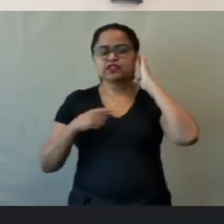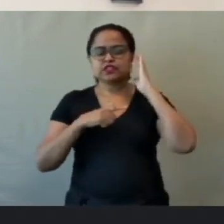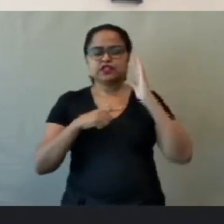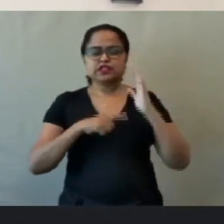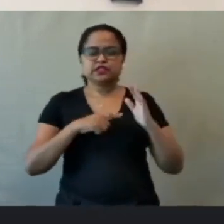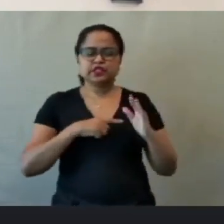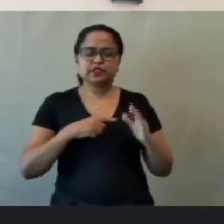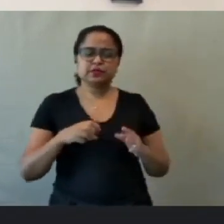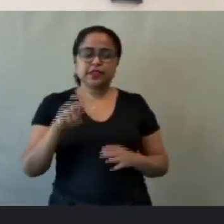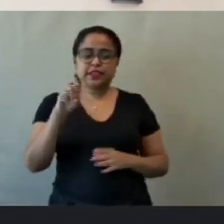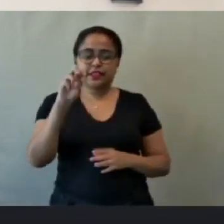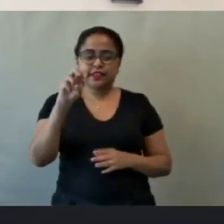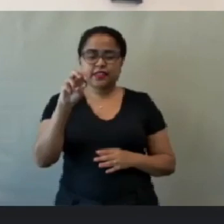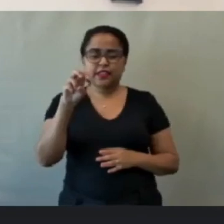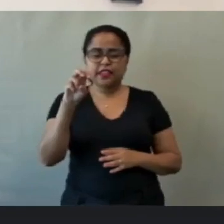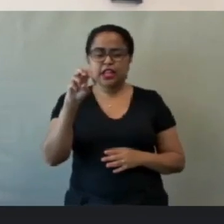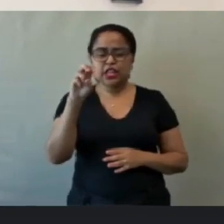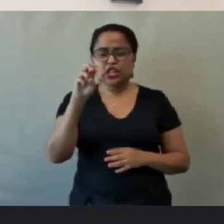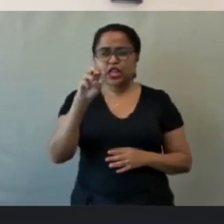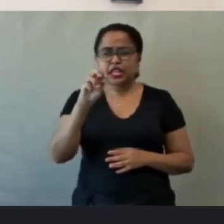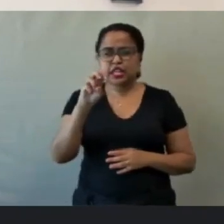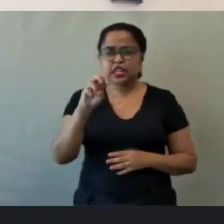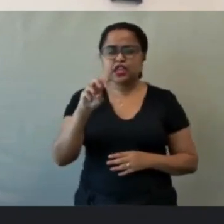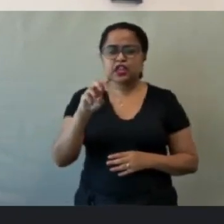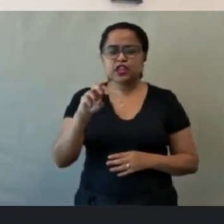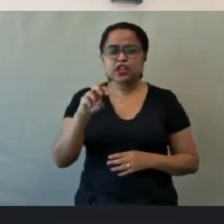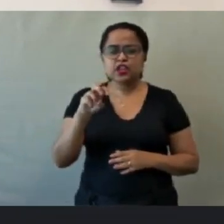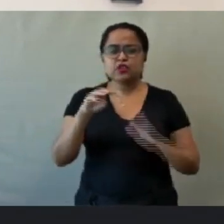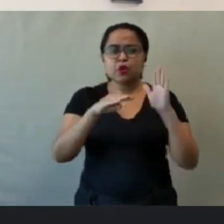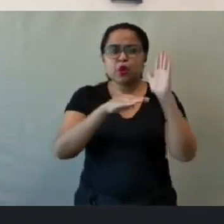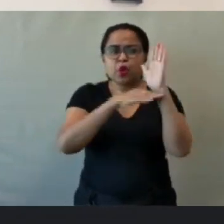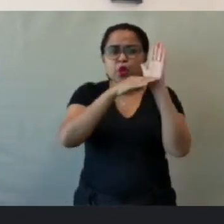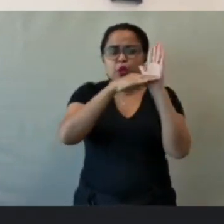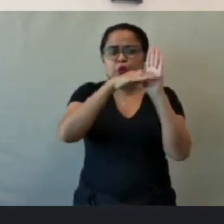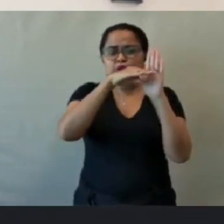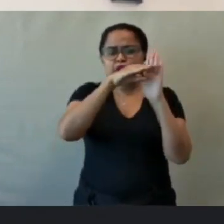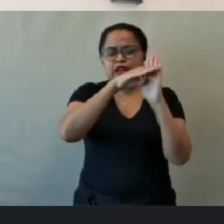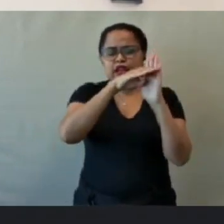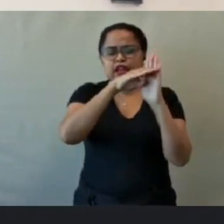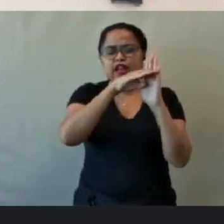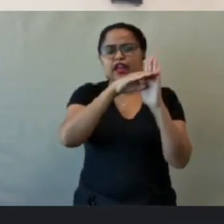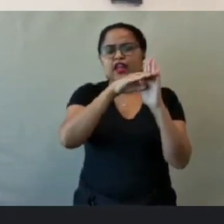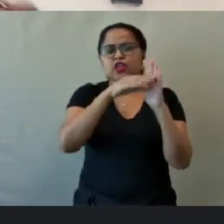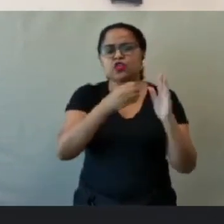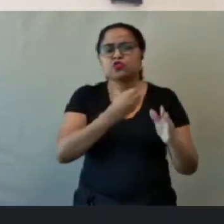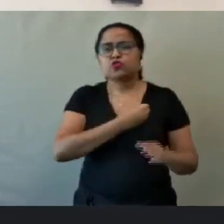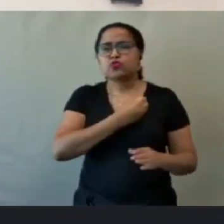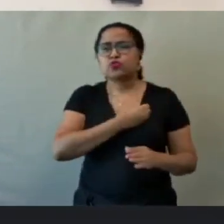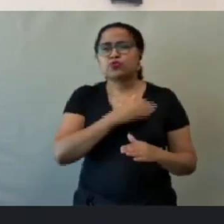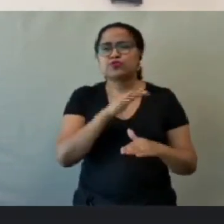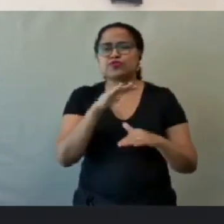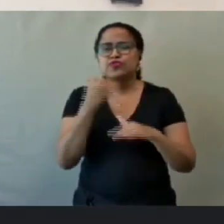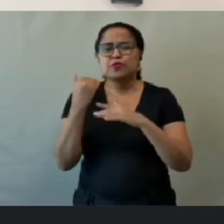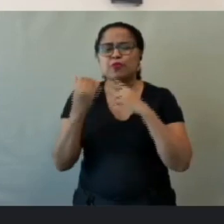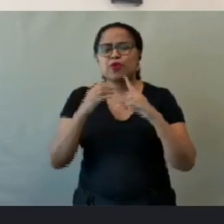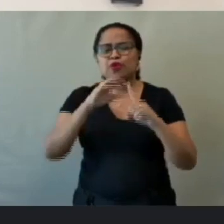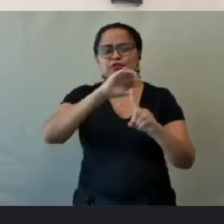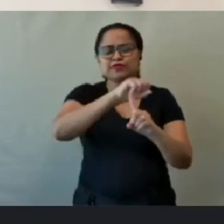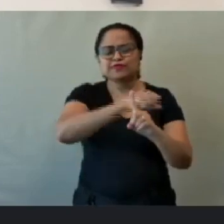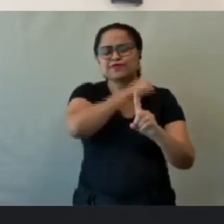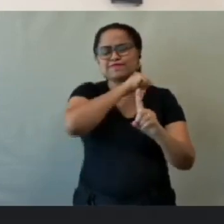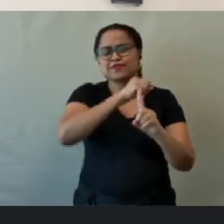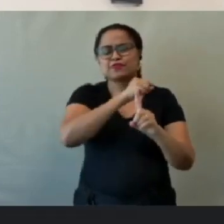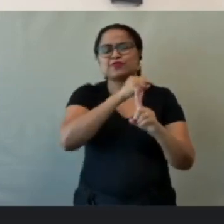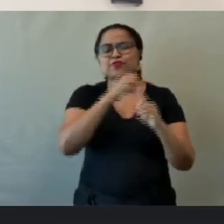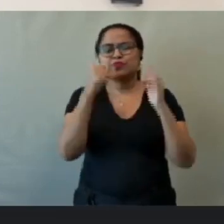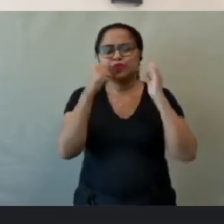em quinto lugar, mundialmente falando, no número de feminicídio, isso é muito grande, isso faz parte da educação, a gente precisa dialogar